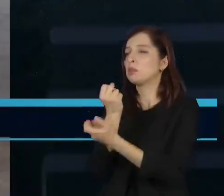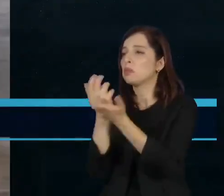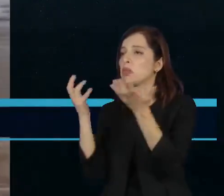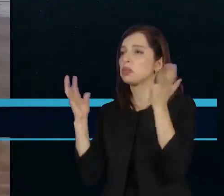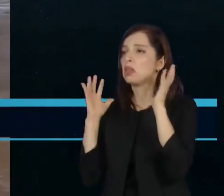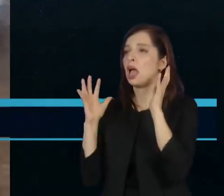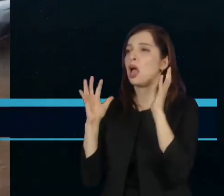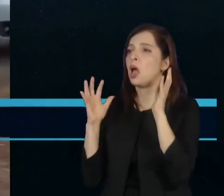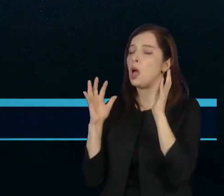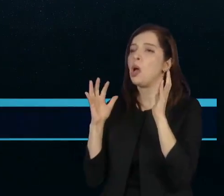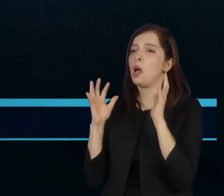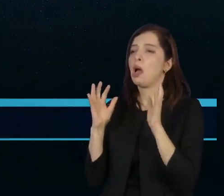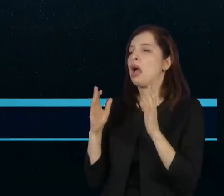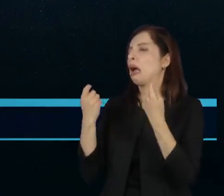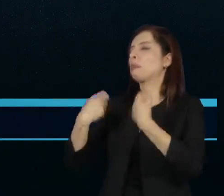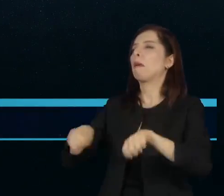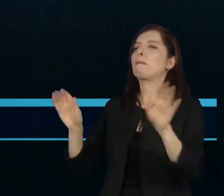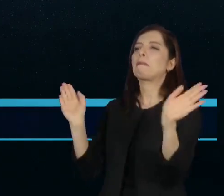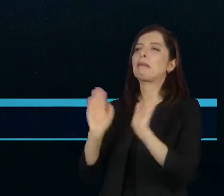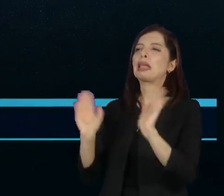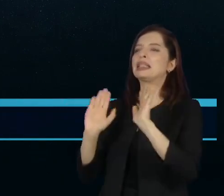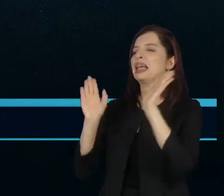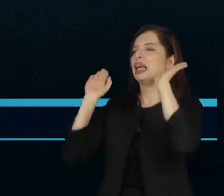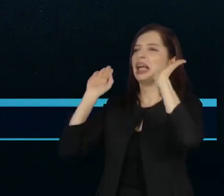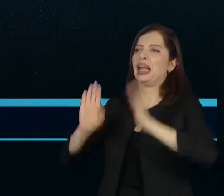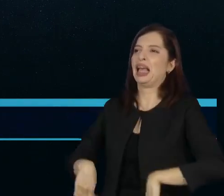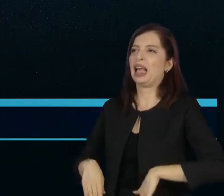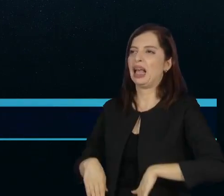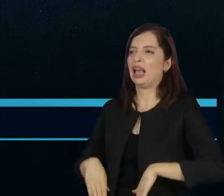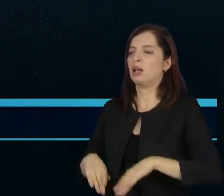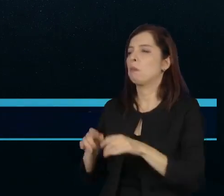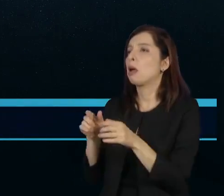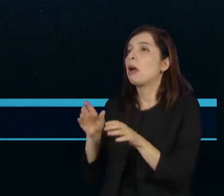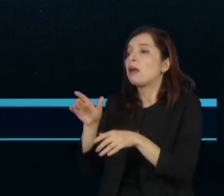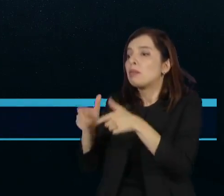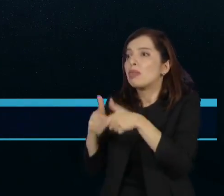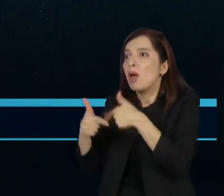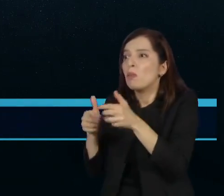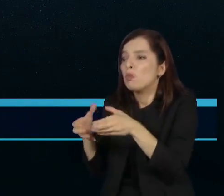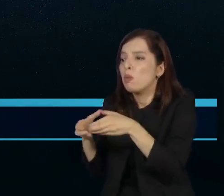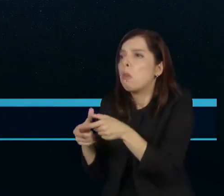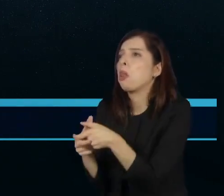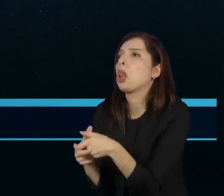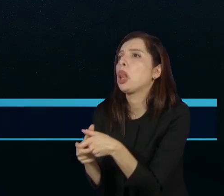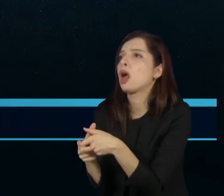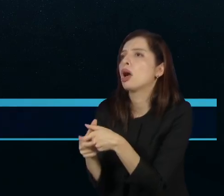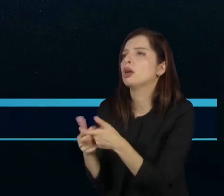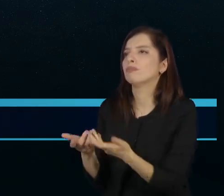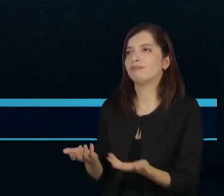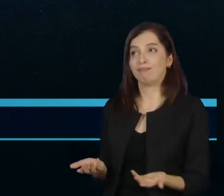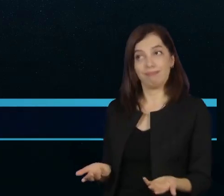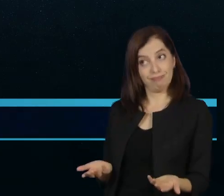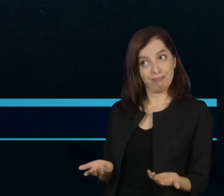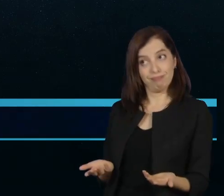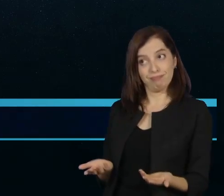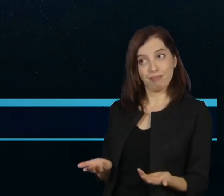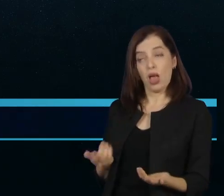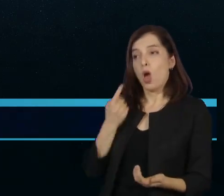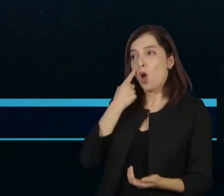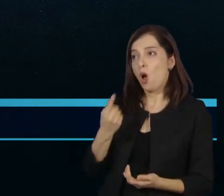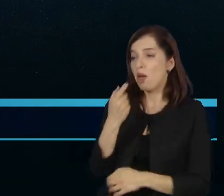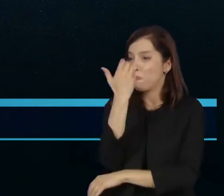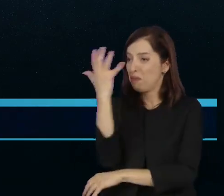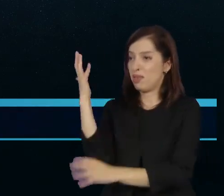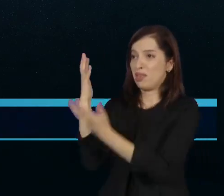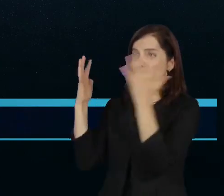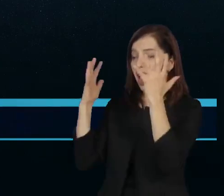área de preservação permanente, na horizontal dos rios, ela é muito importante exatamente para segurar